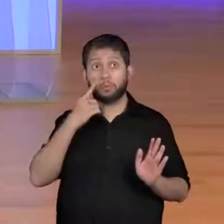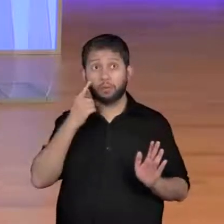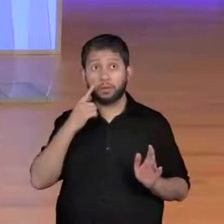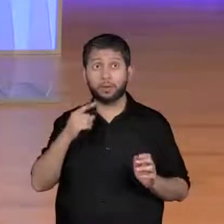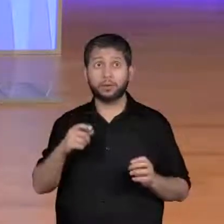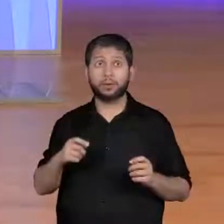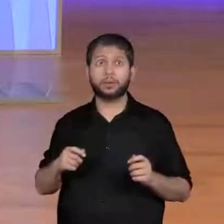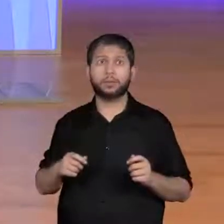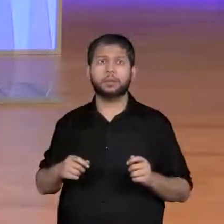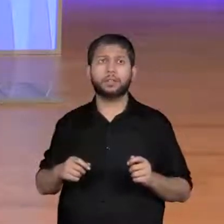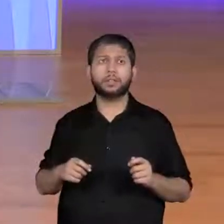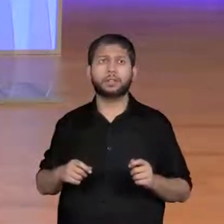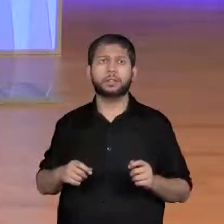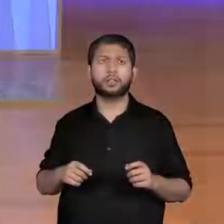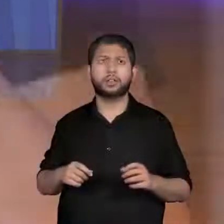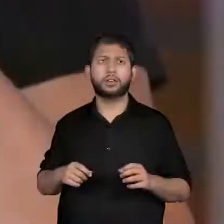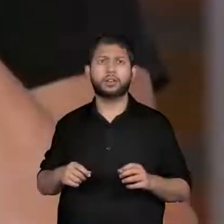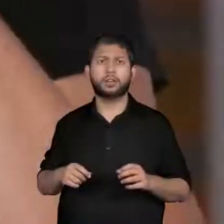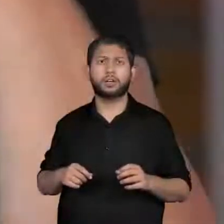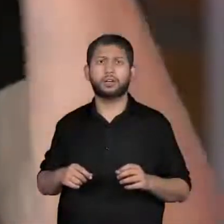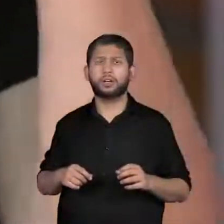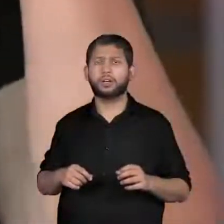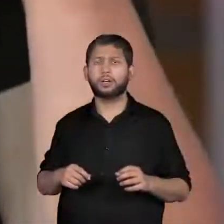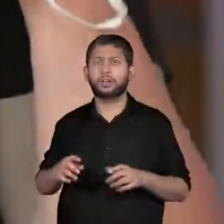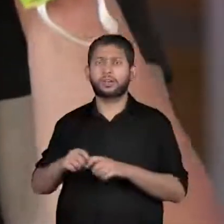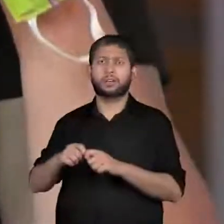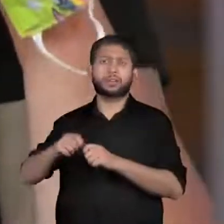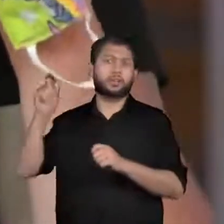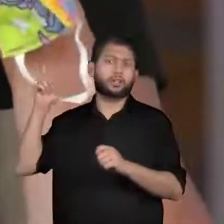ver? Ouvir, melhor dizendo.